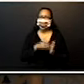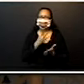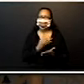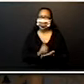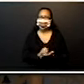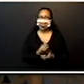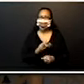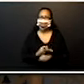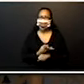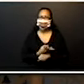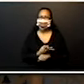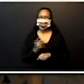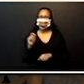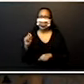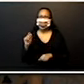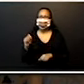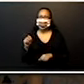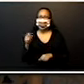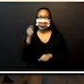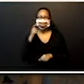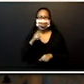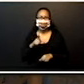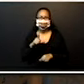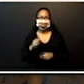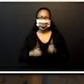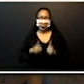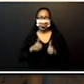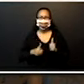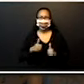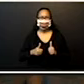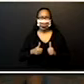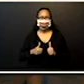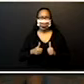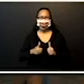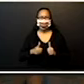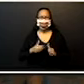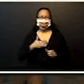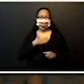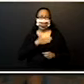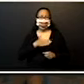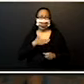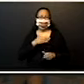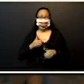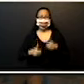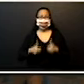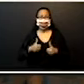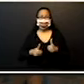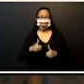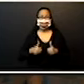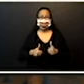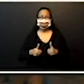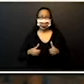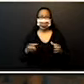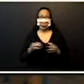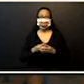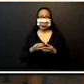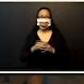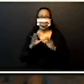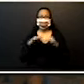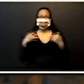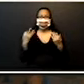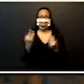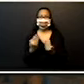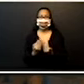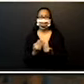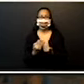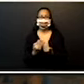vai conversar e vai ver quem que ganhou isso daí. Tranquilo? Gostaram, que é mais importante? Juntaram a família aí,